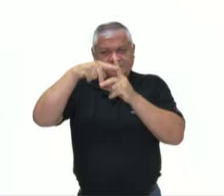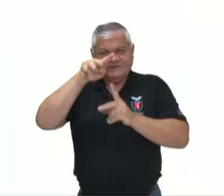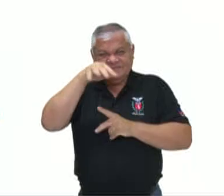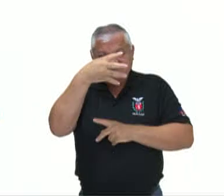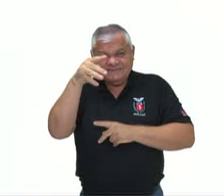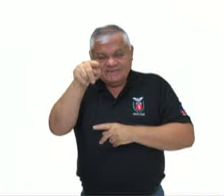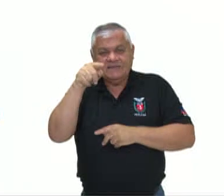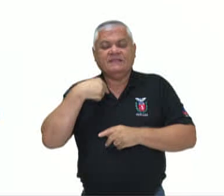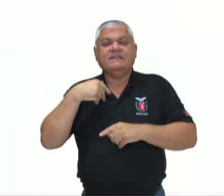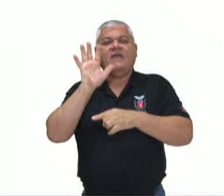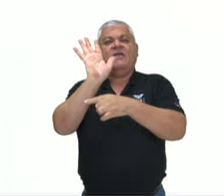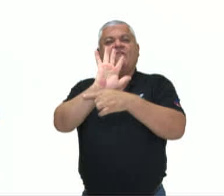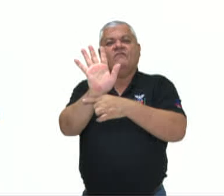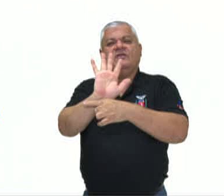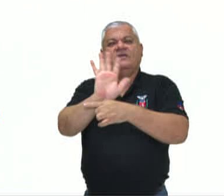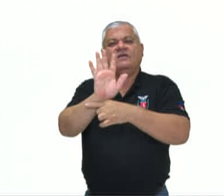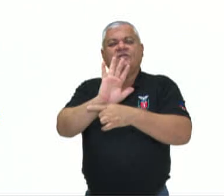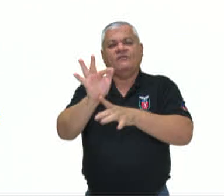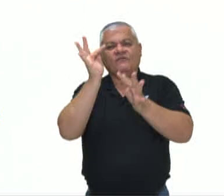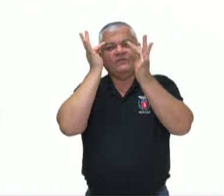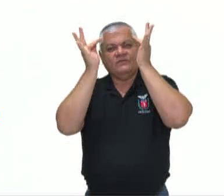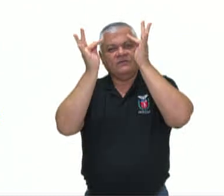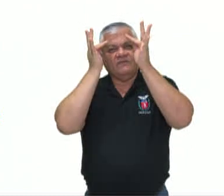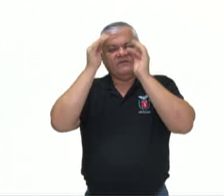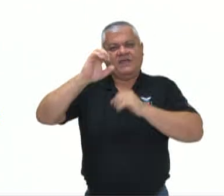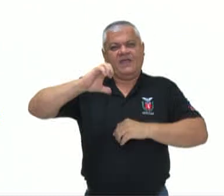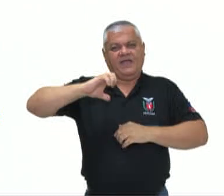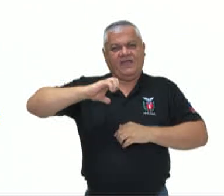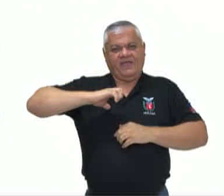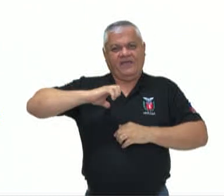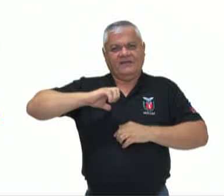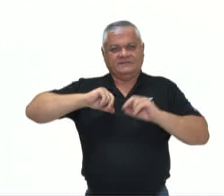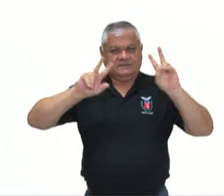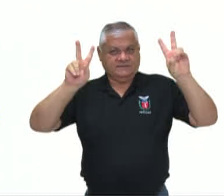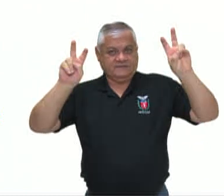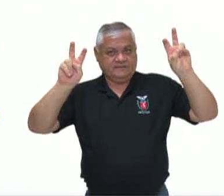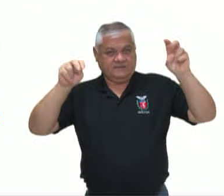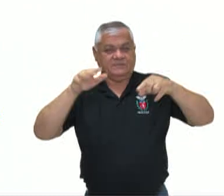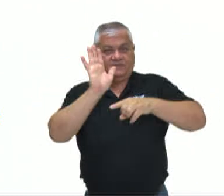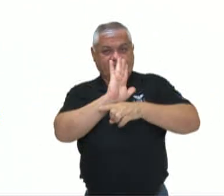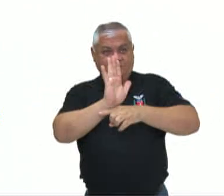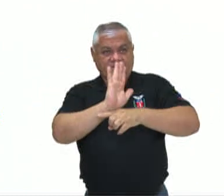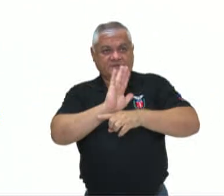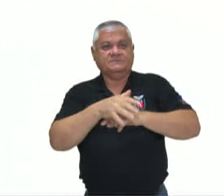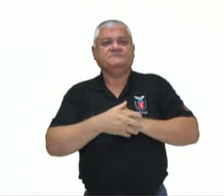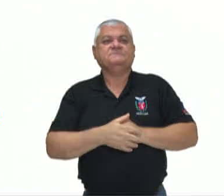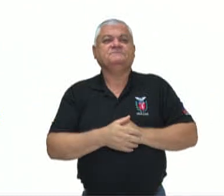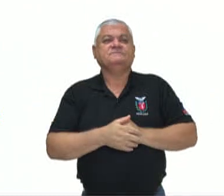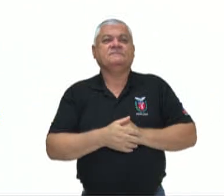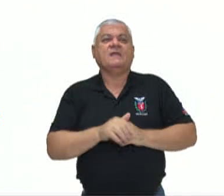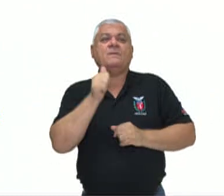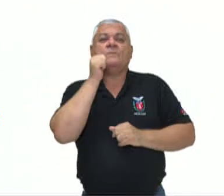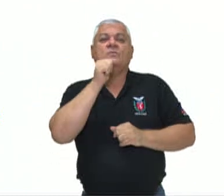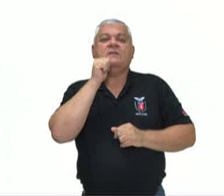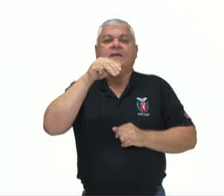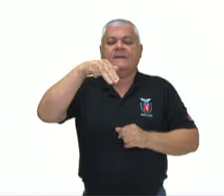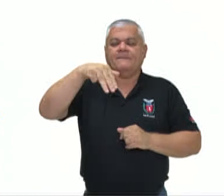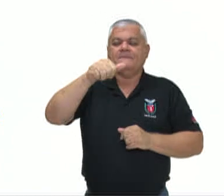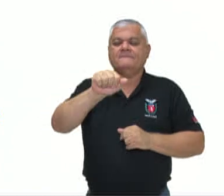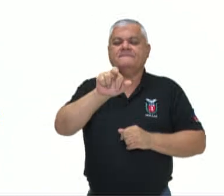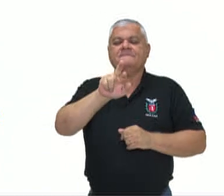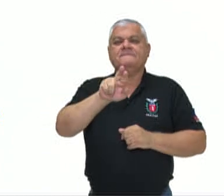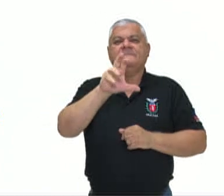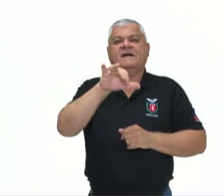vídeo chamado Filosofia e Ética. Esse vídeo é com uma filósofa chamada Márcia Tiburi e ela está